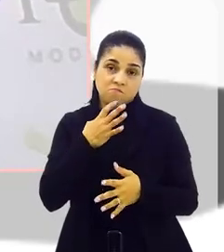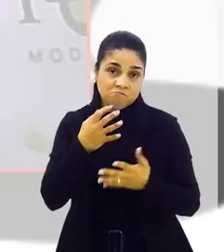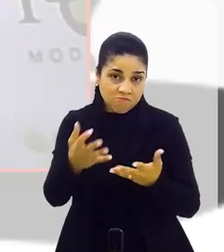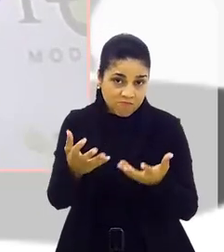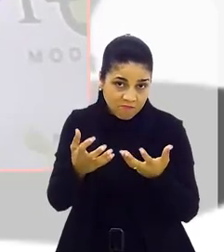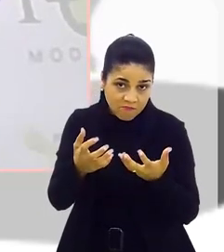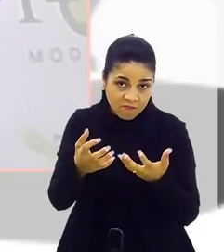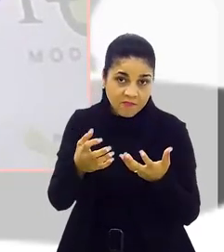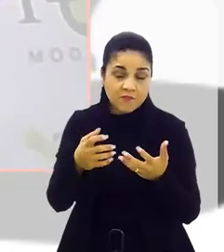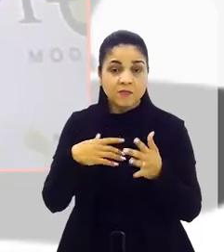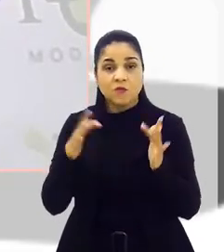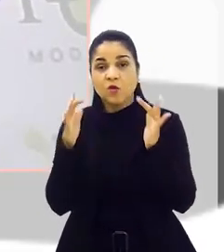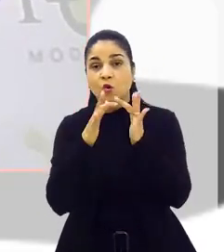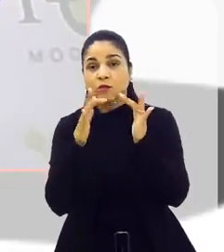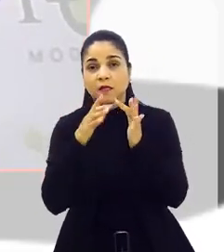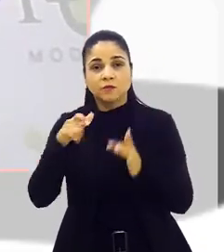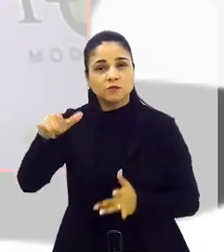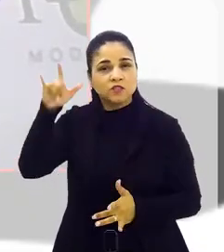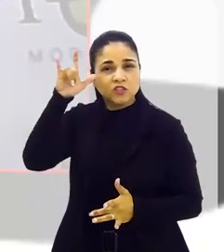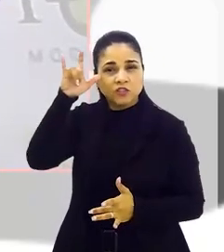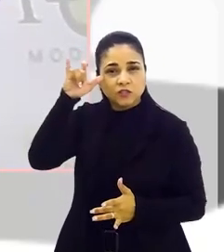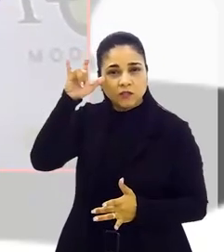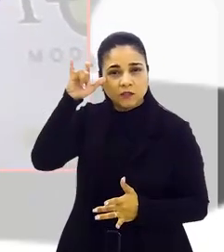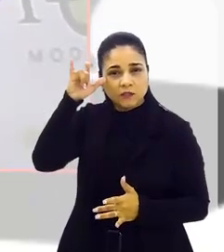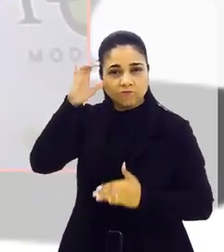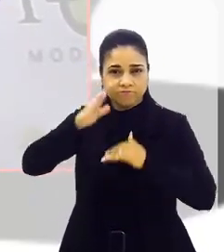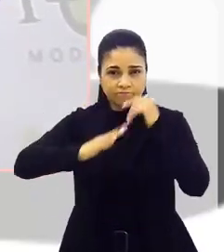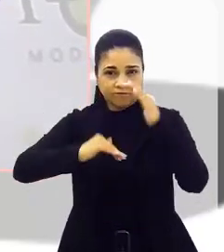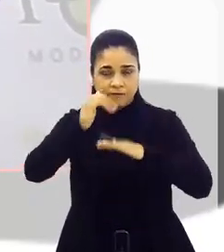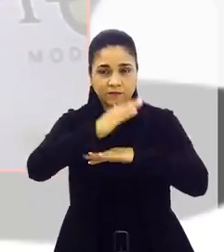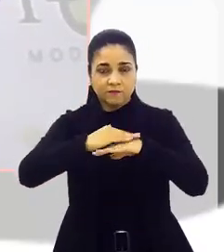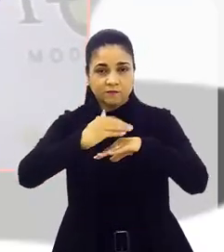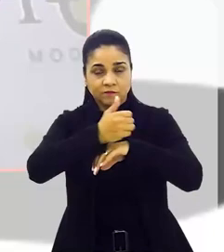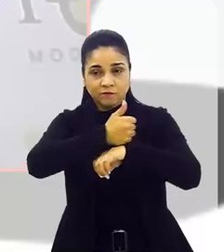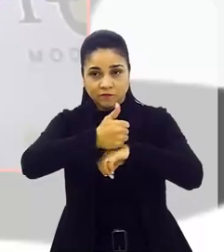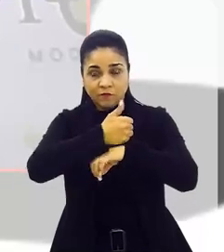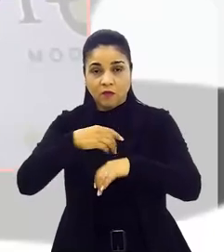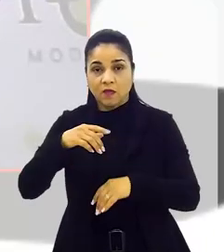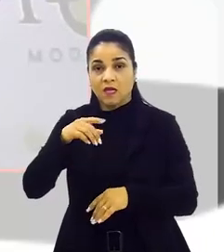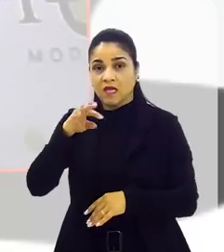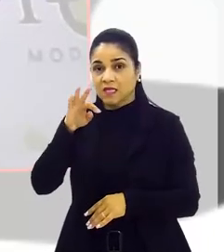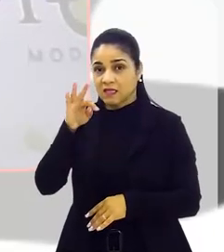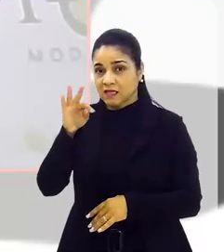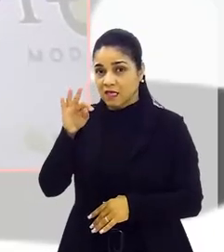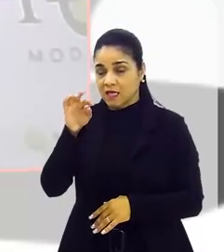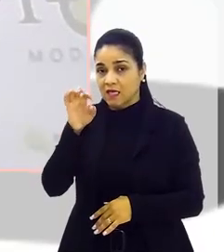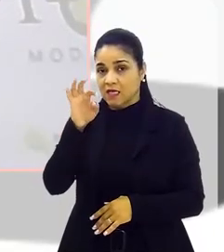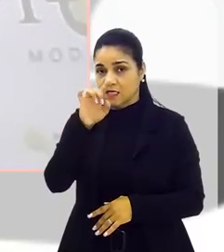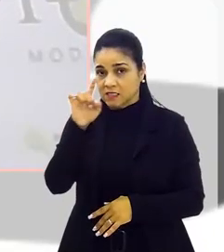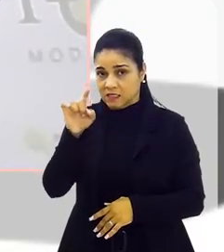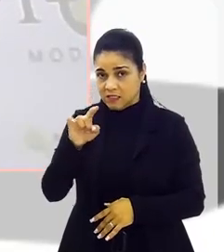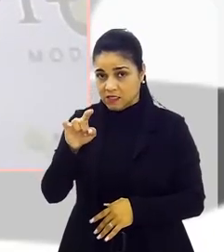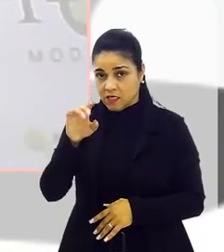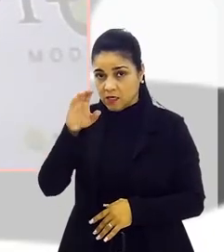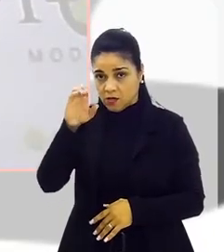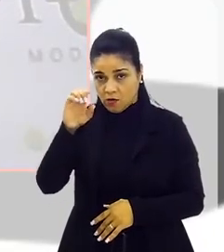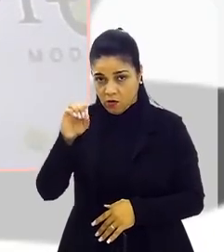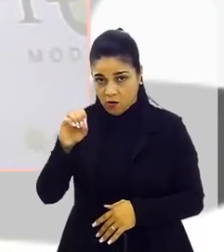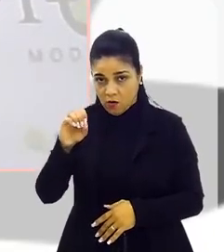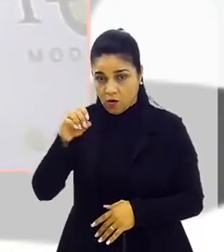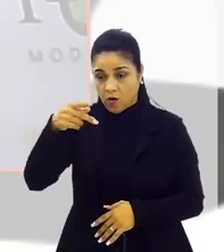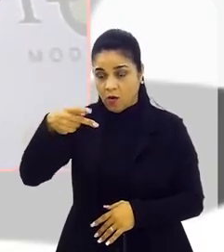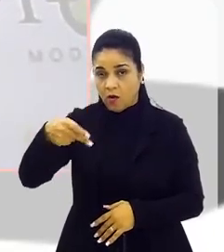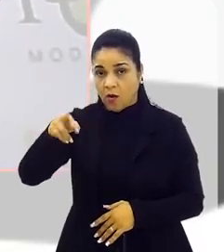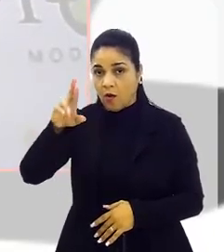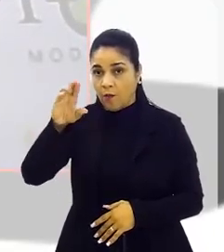entrar em contato comigo pelo meu Instagram profissional. É TZO Produções, mas sem cedilha e sem S. Então